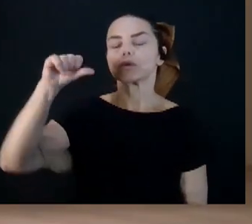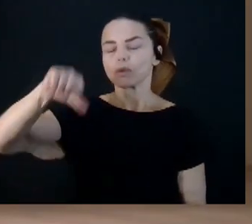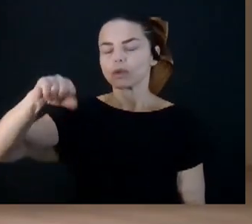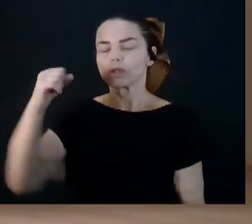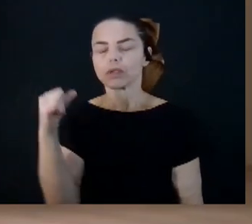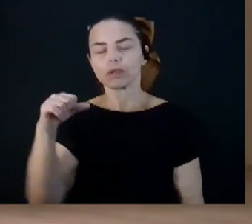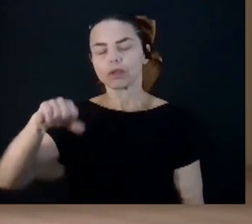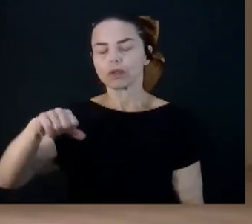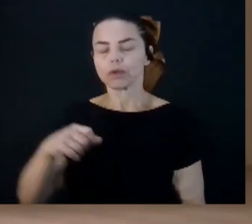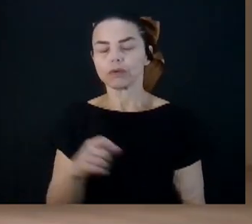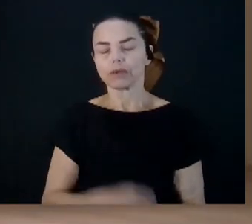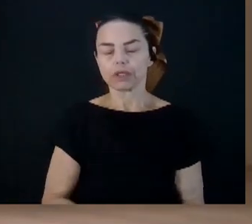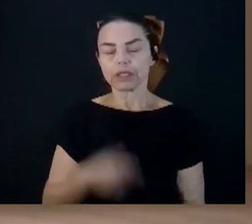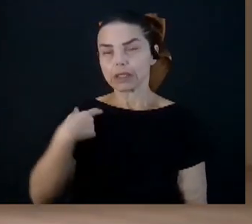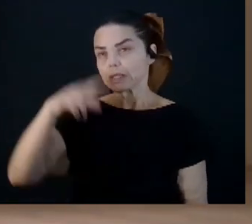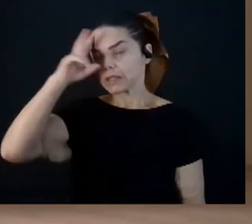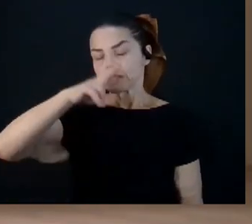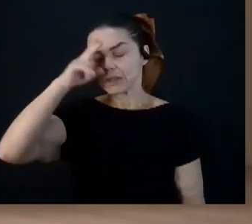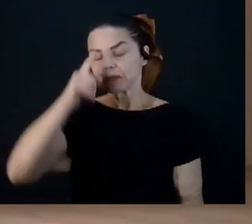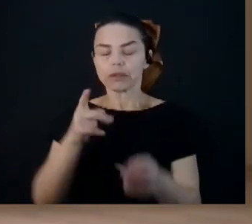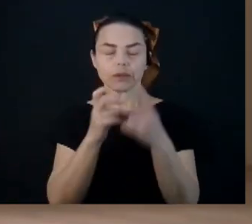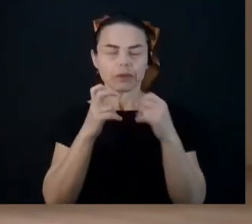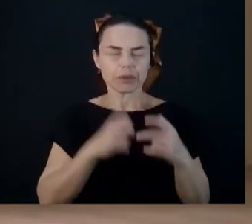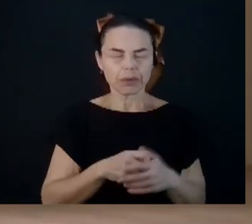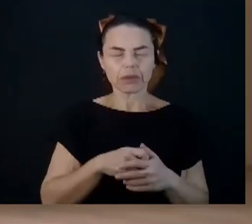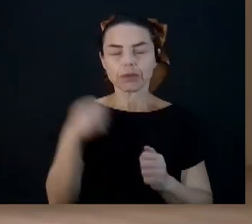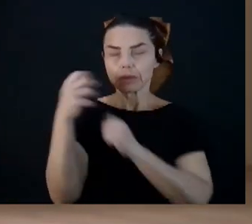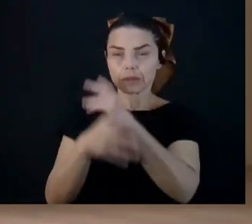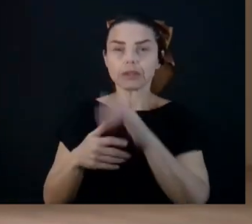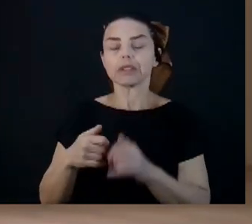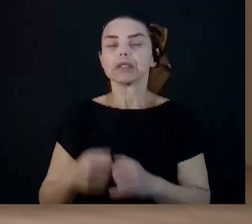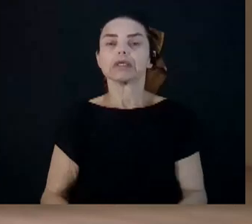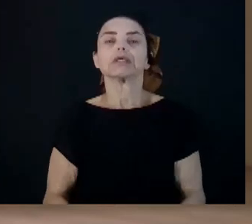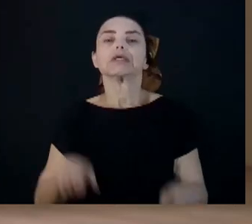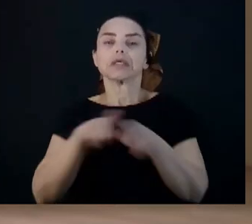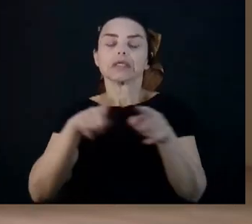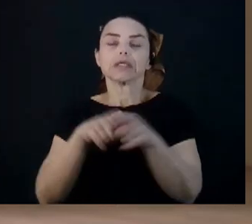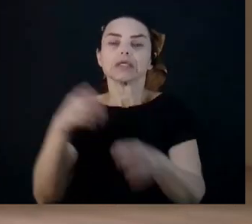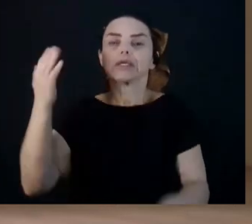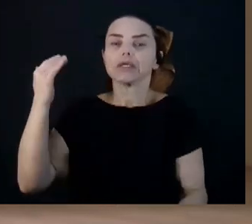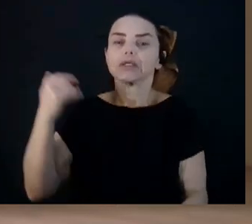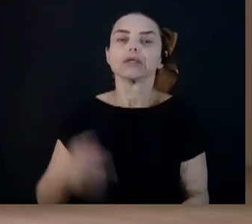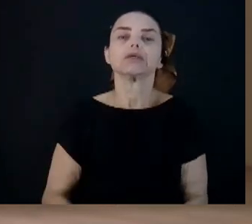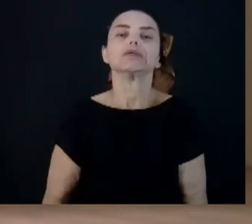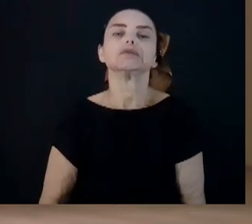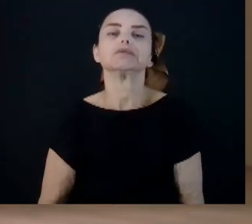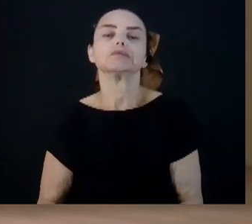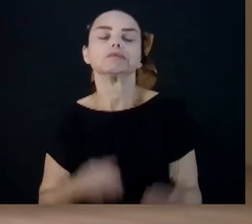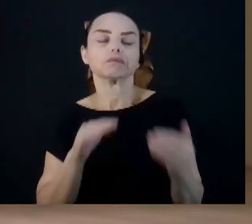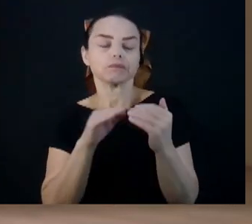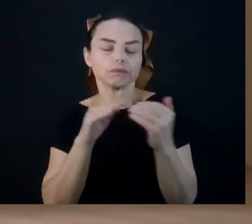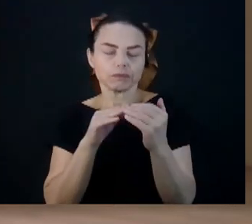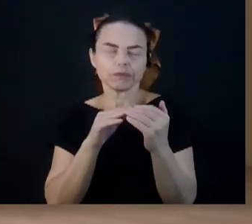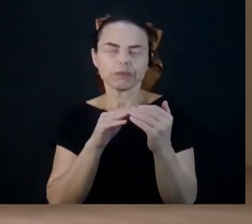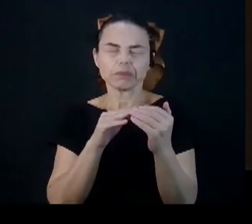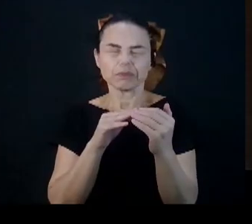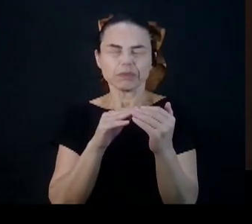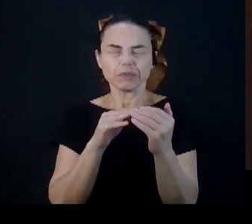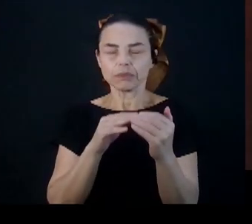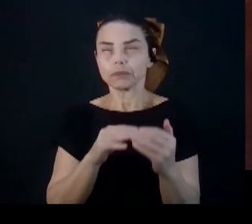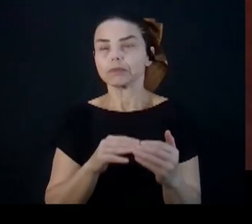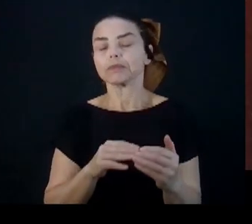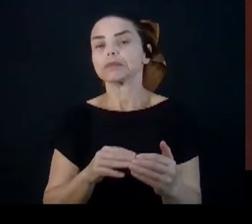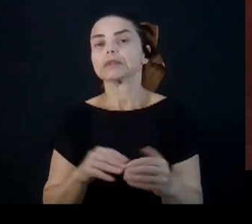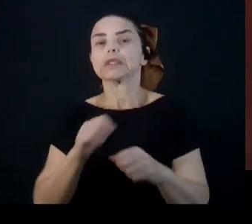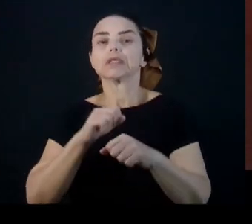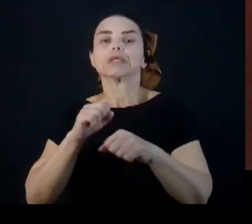são histórias que a gente ouviu, que eles contavam também, né, da época, em relação a essa epidemia. Se a